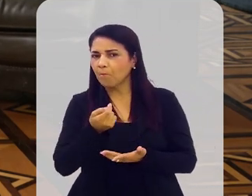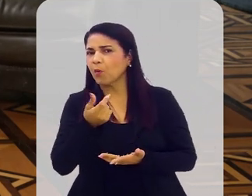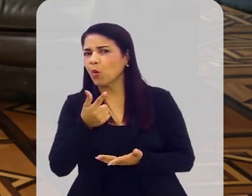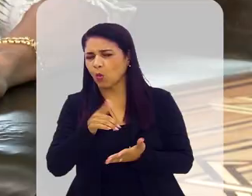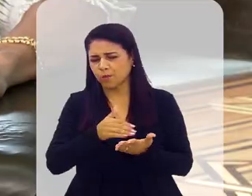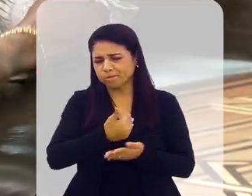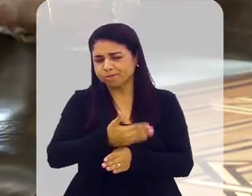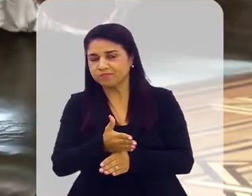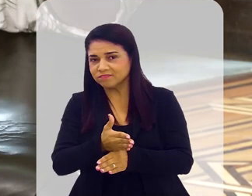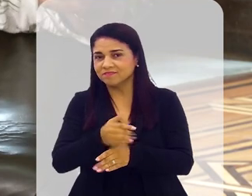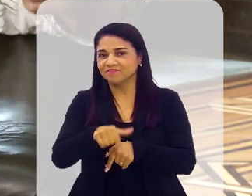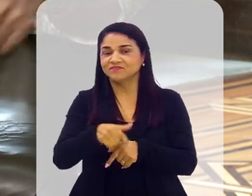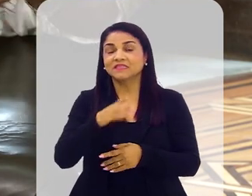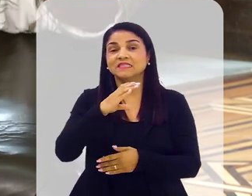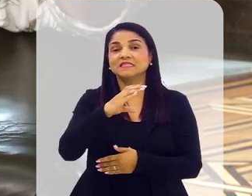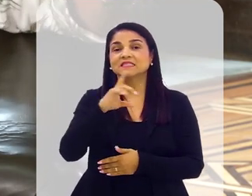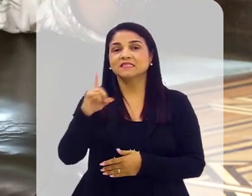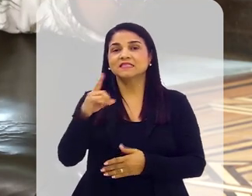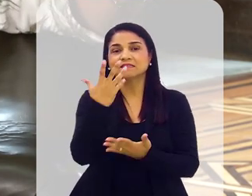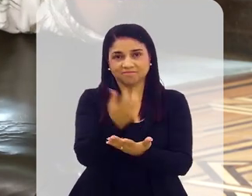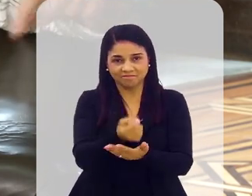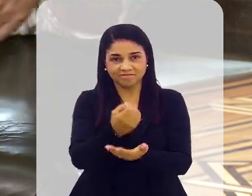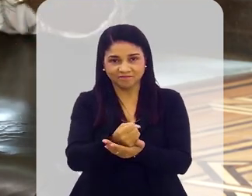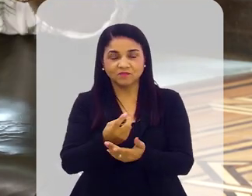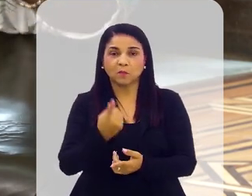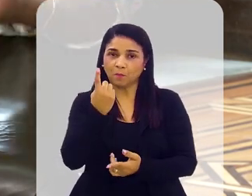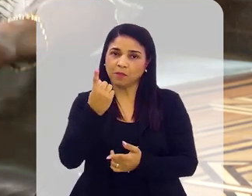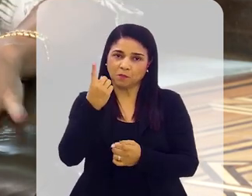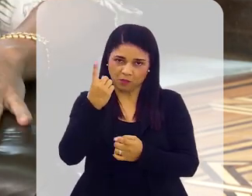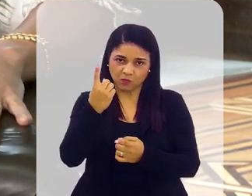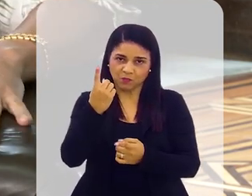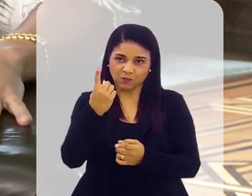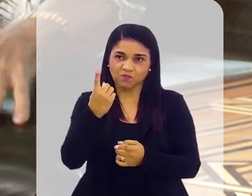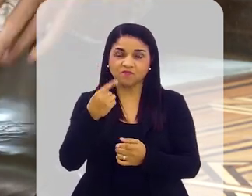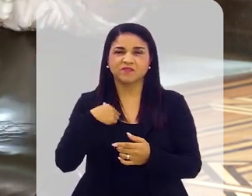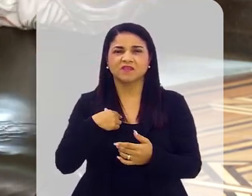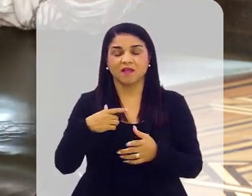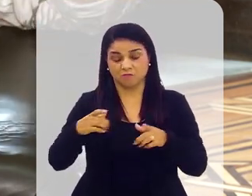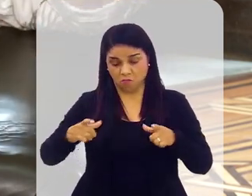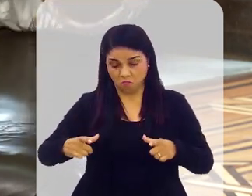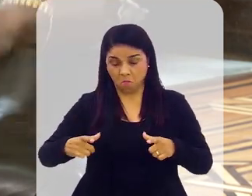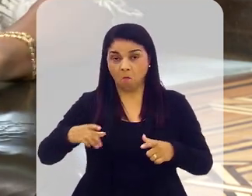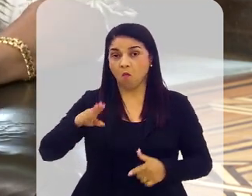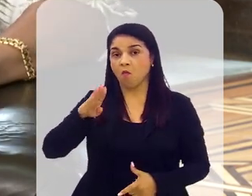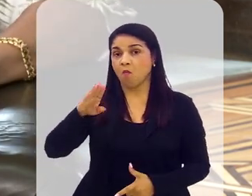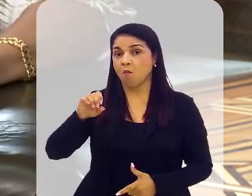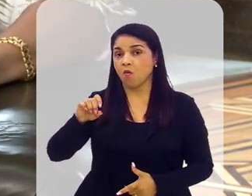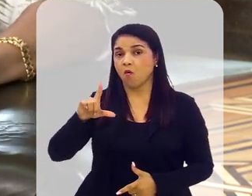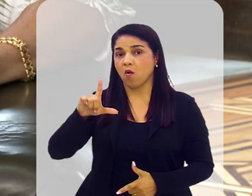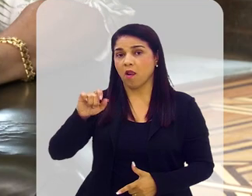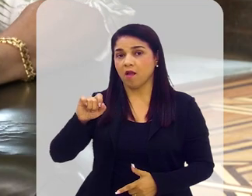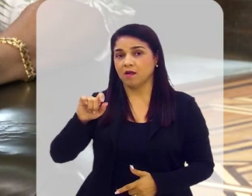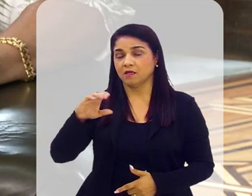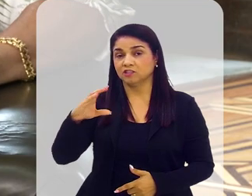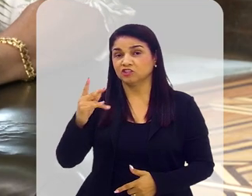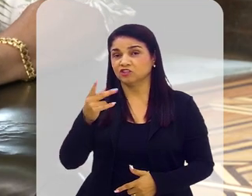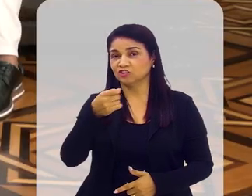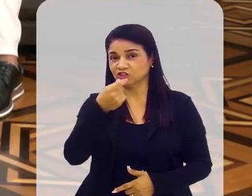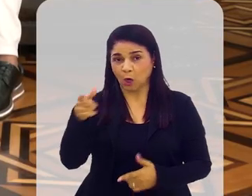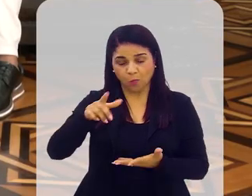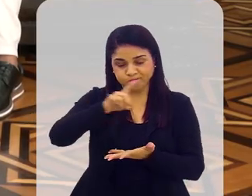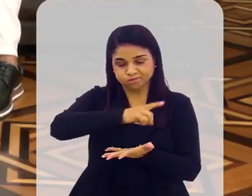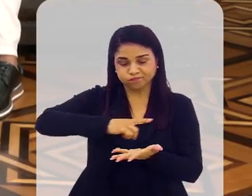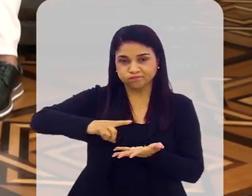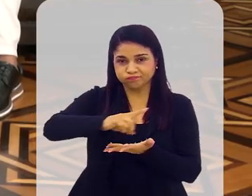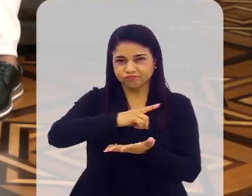tá? Por pouco, né? Logo depois entrou o CD, eu gravei o meu primeiro CD, mas eu não cheguei a gravar o... A gente chamava de bolachão, né? Bolachão. Marcelo, eu sou da